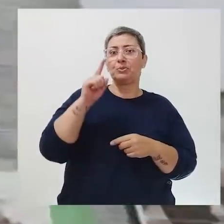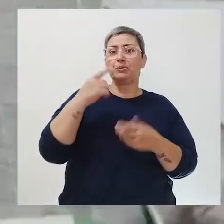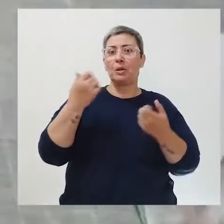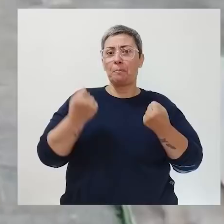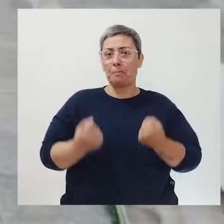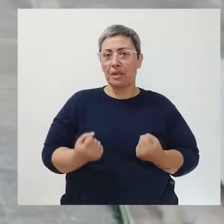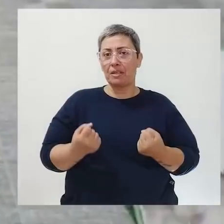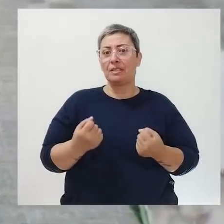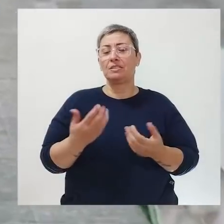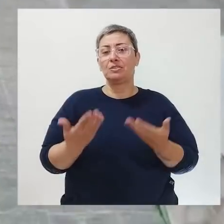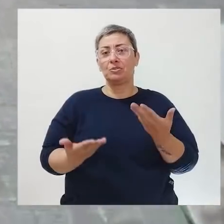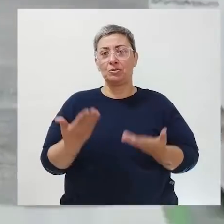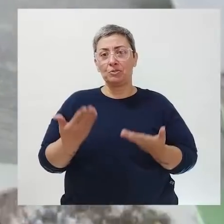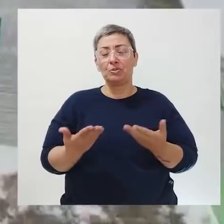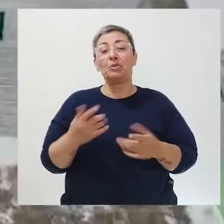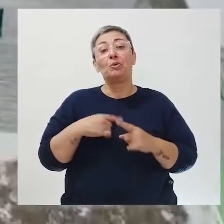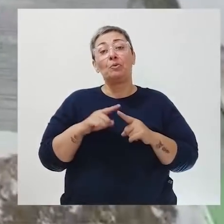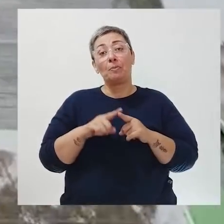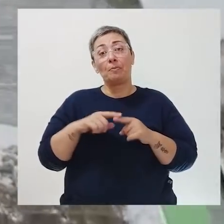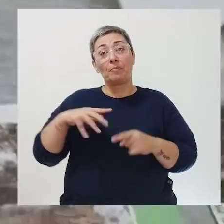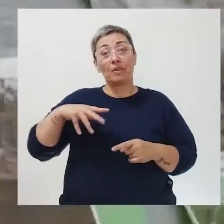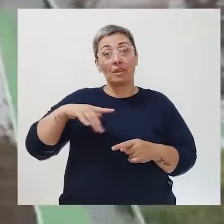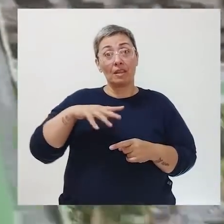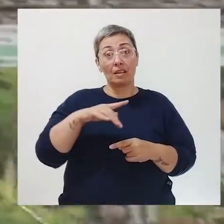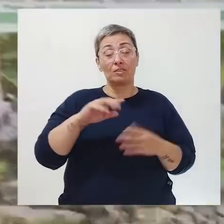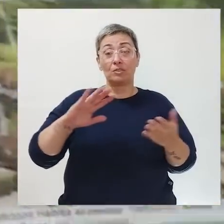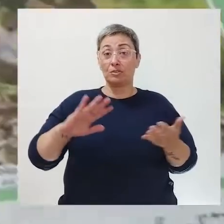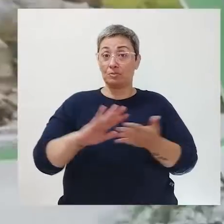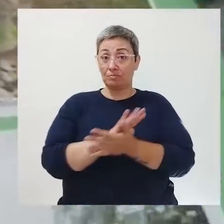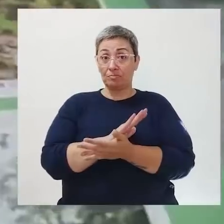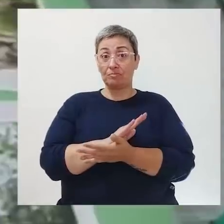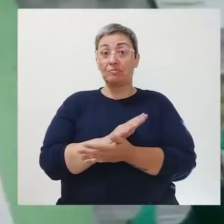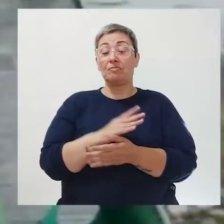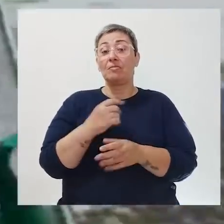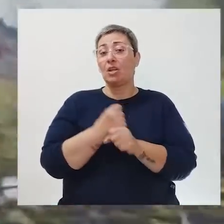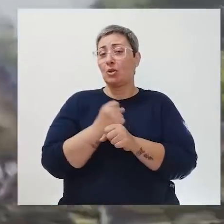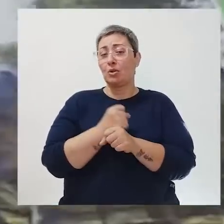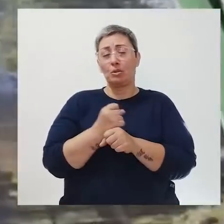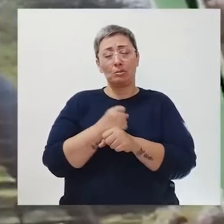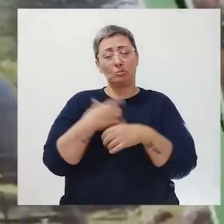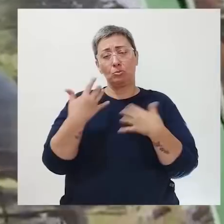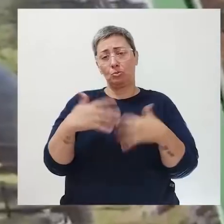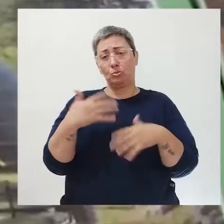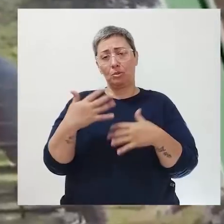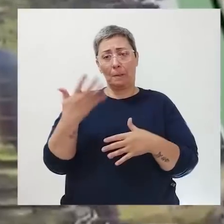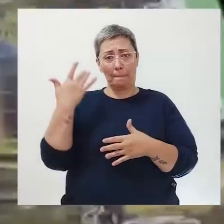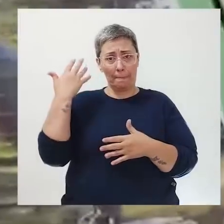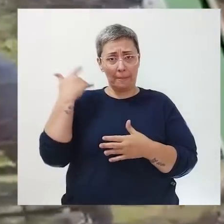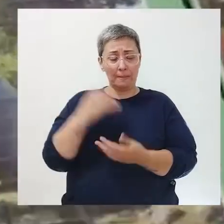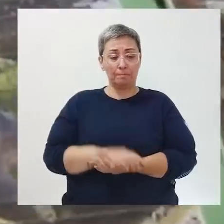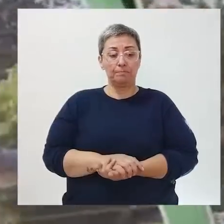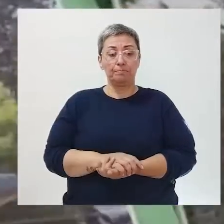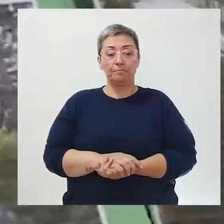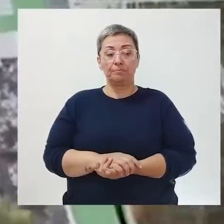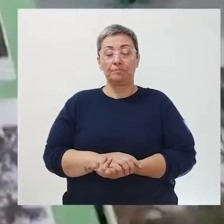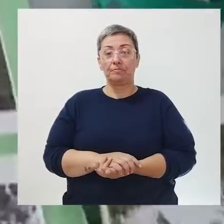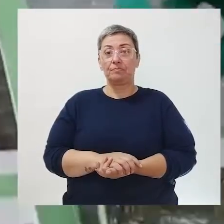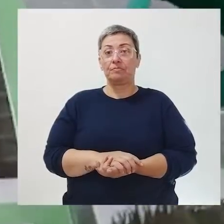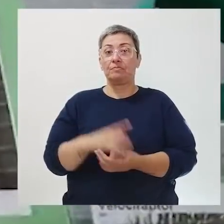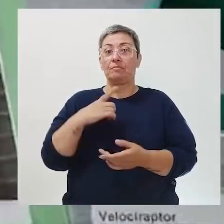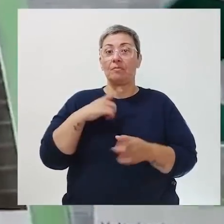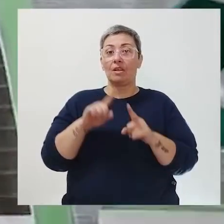Altura, peso. E os dinossauros foram extintos há milhares de anos, tá?